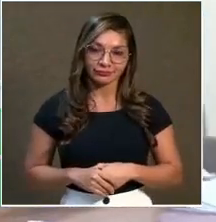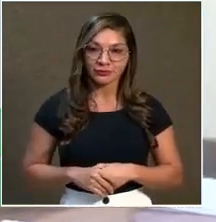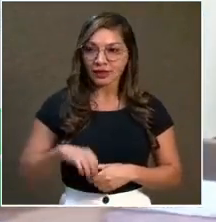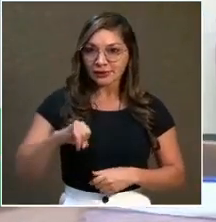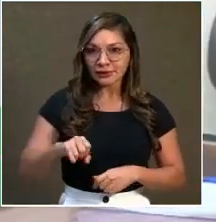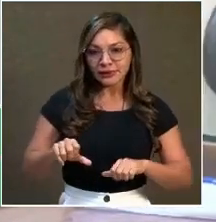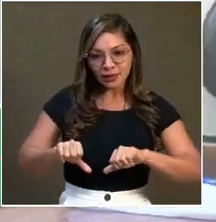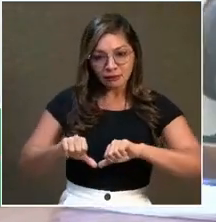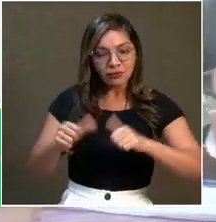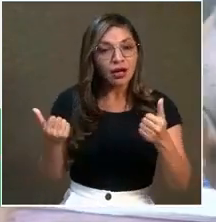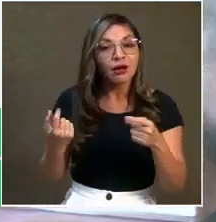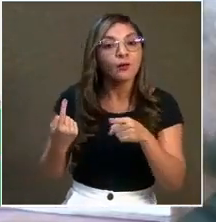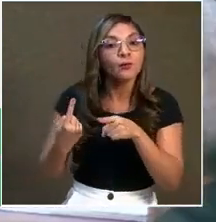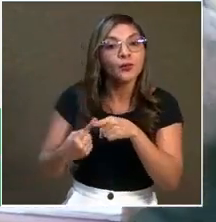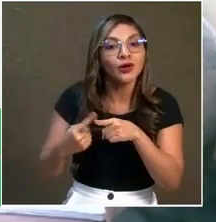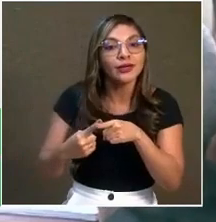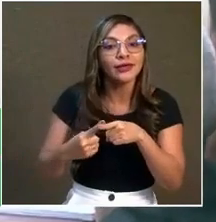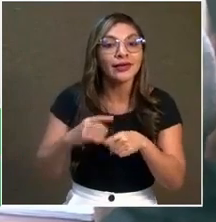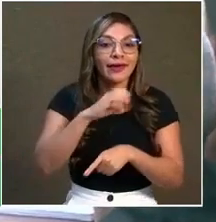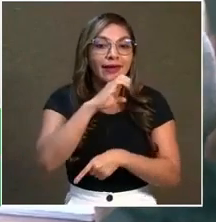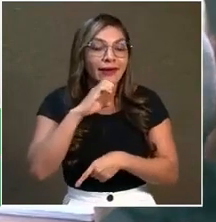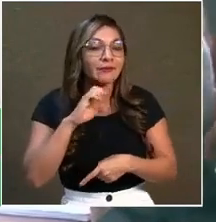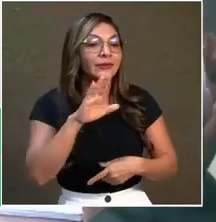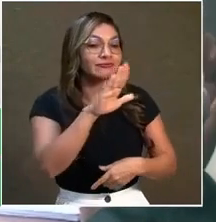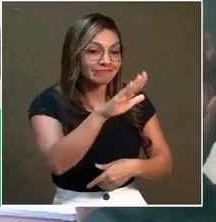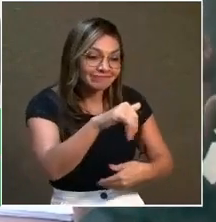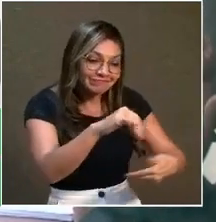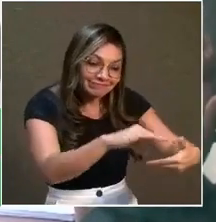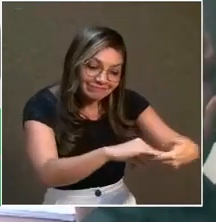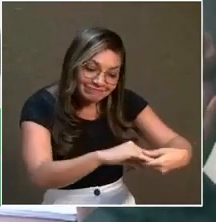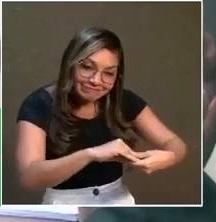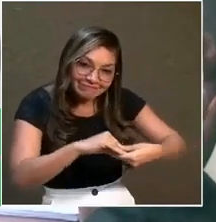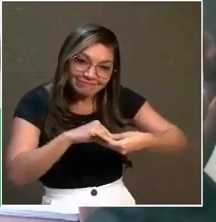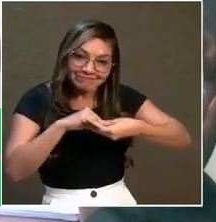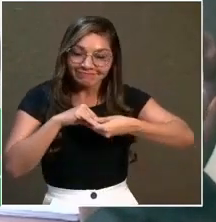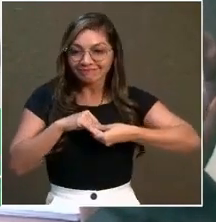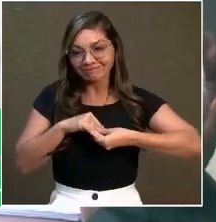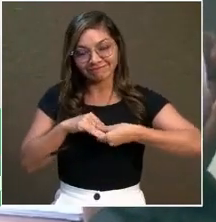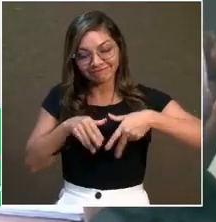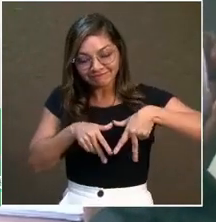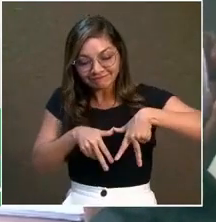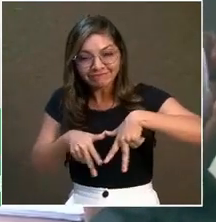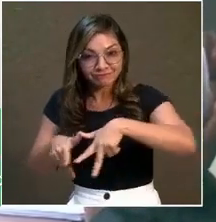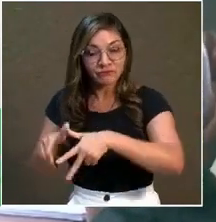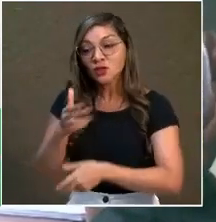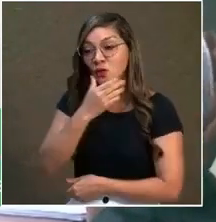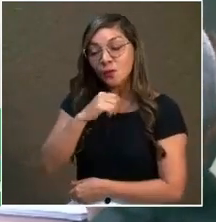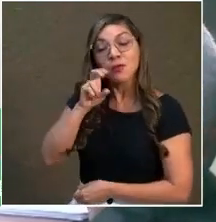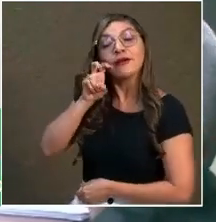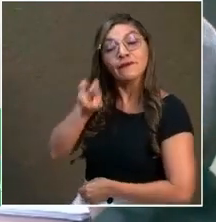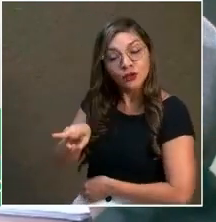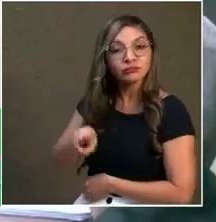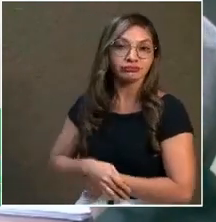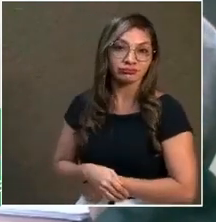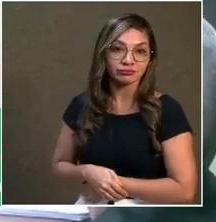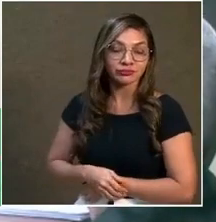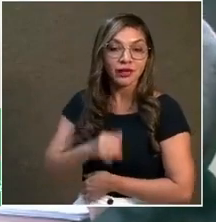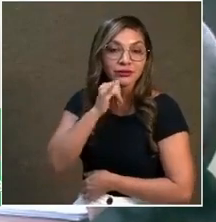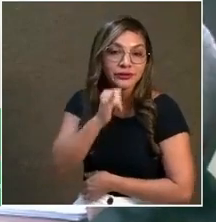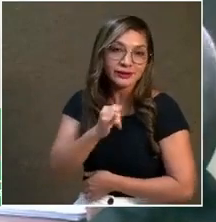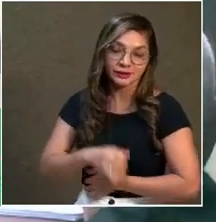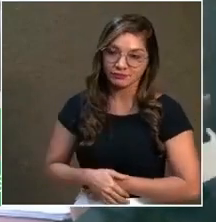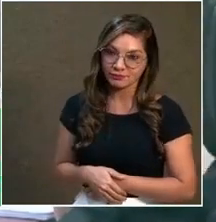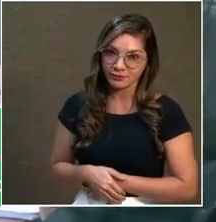tivessem separados, por que ela pegaria na mão dele, na saída do pai, e falou aqui que eles seriam de mão dadas? Se